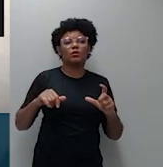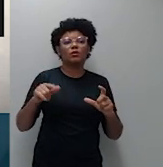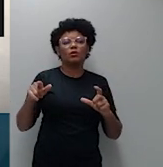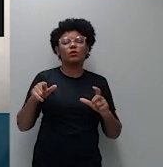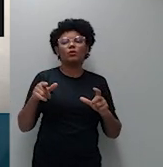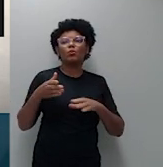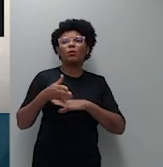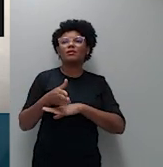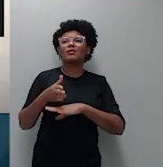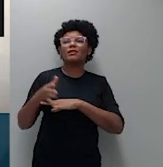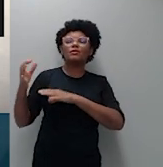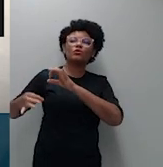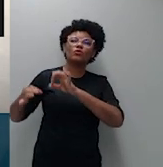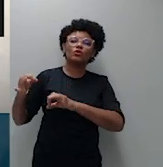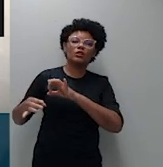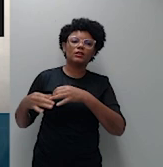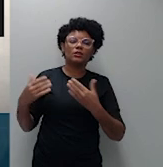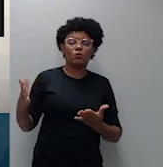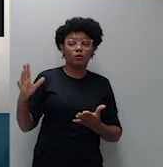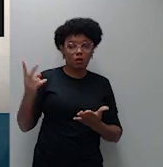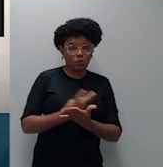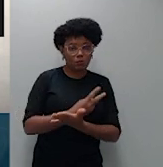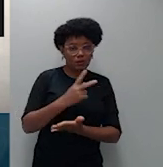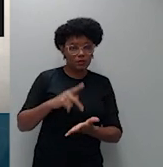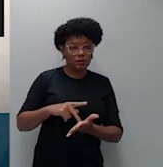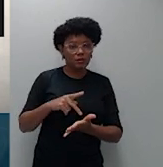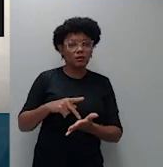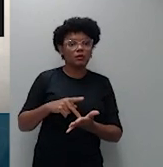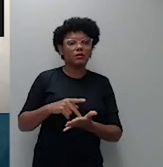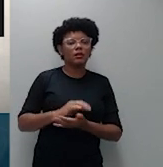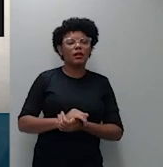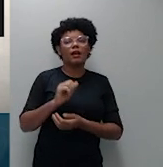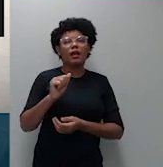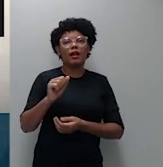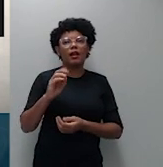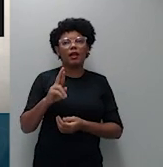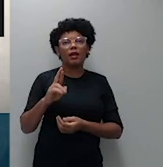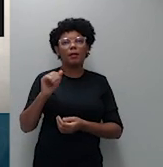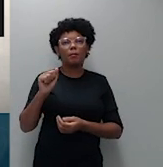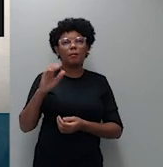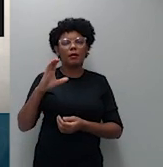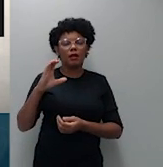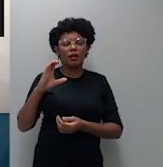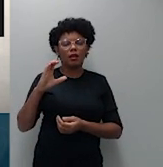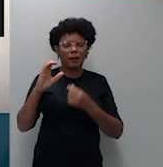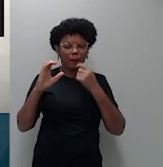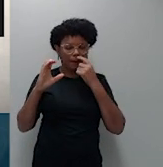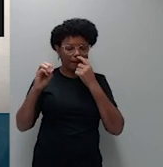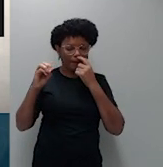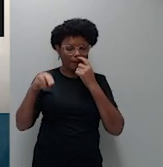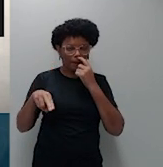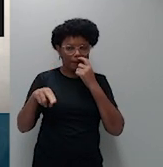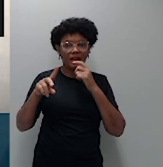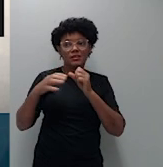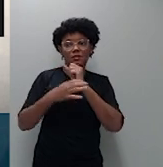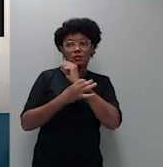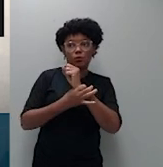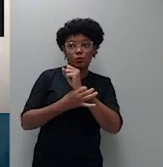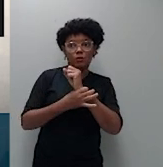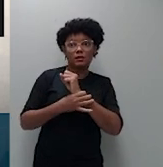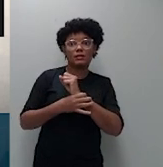no caso concreto abracom possui atriz que existia mais a promoção da segurança alimentar e nutricional